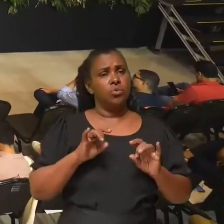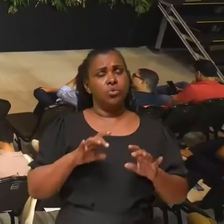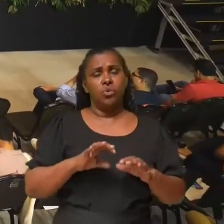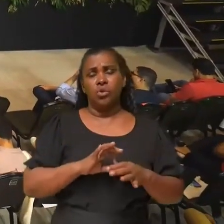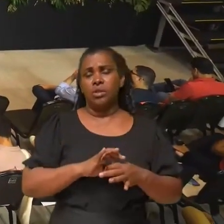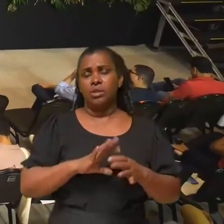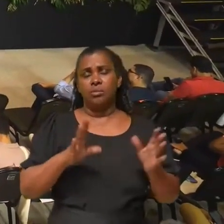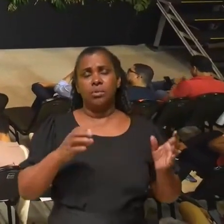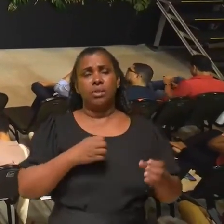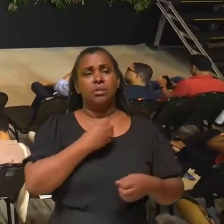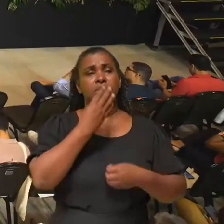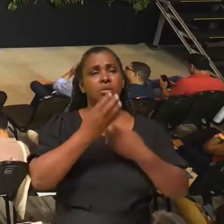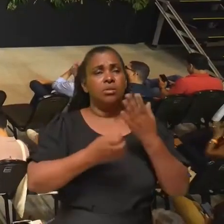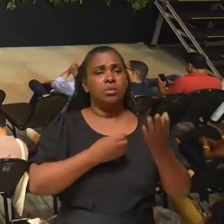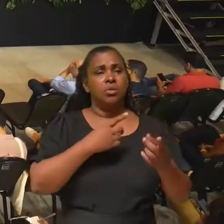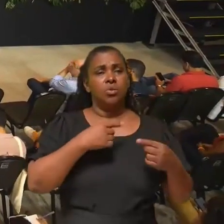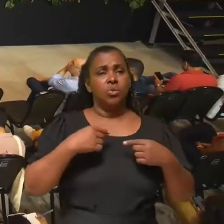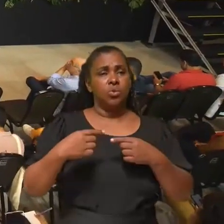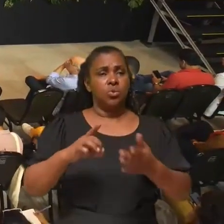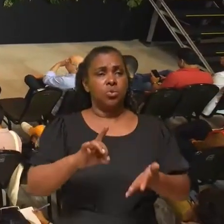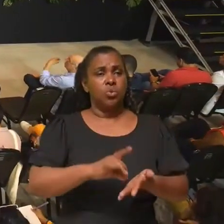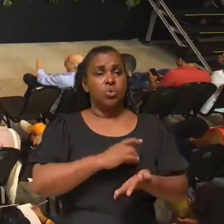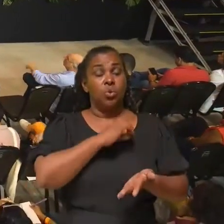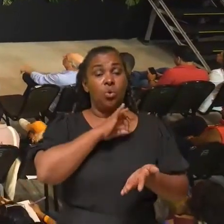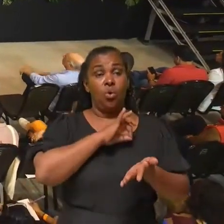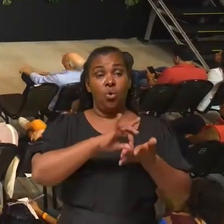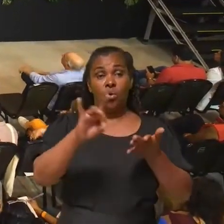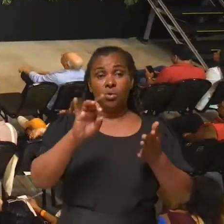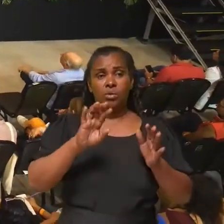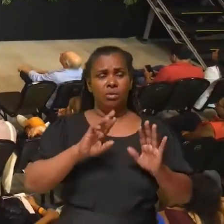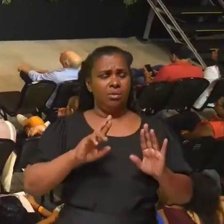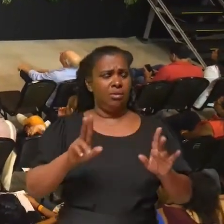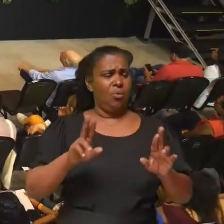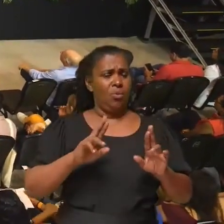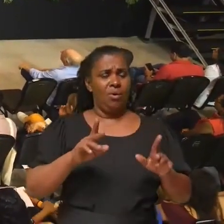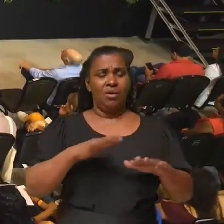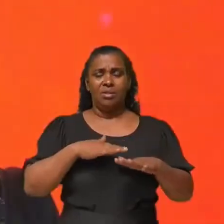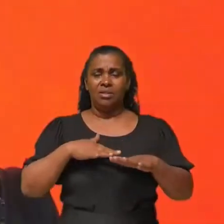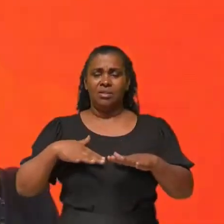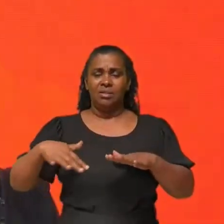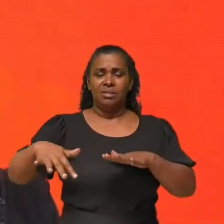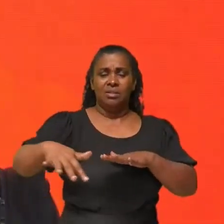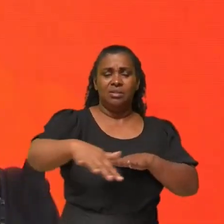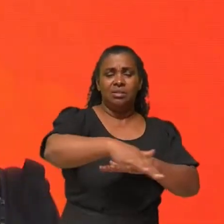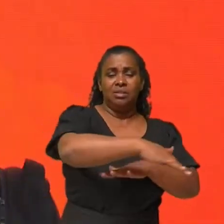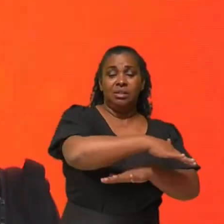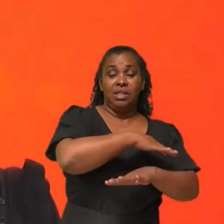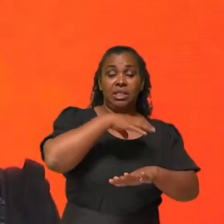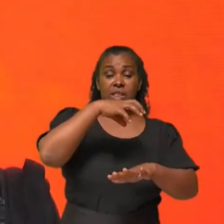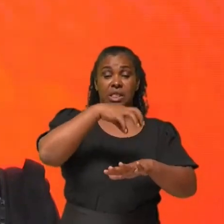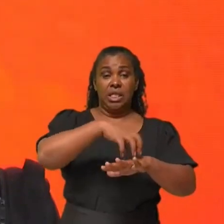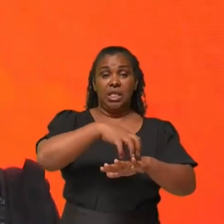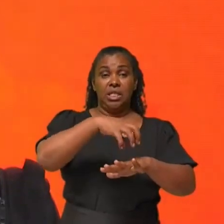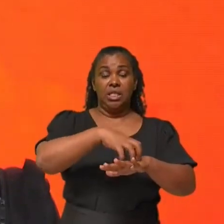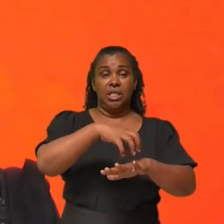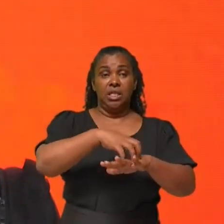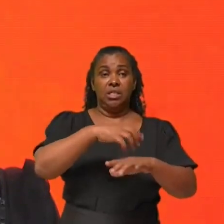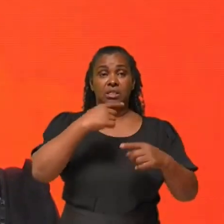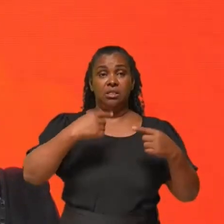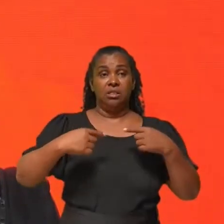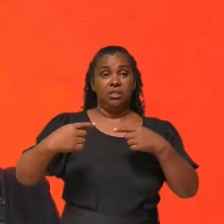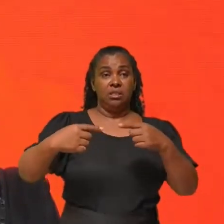de ódio. Isso ainda é periférico na centralidade daquilo que eles disputam. E é importante a gente falar isso porque não é só Elon